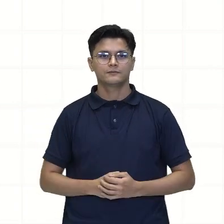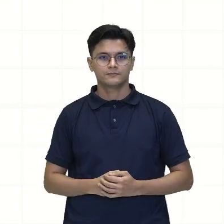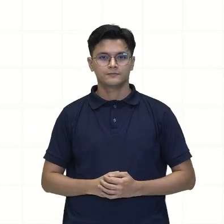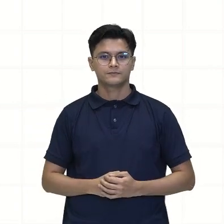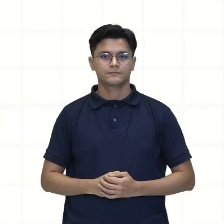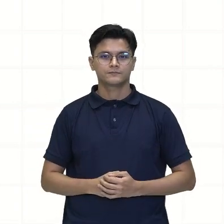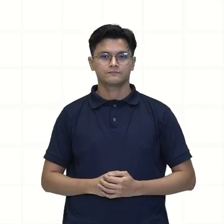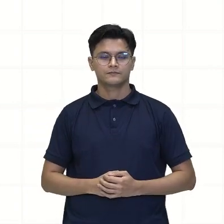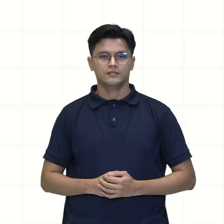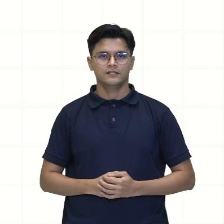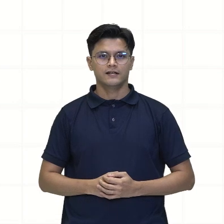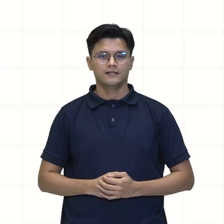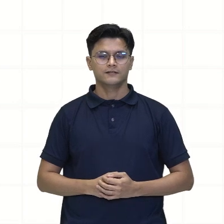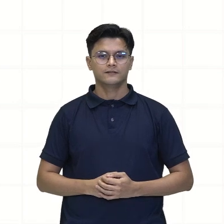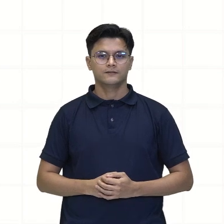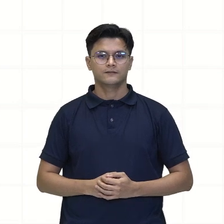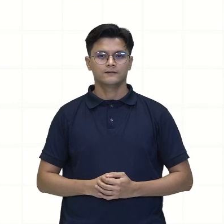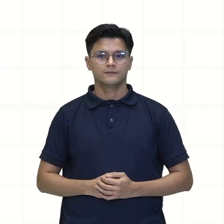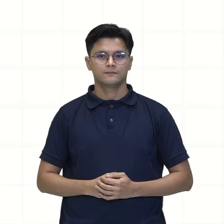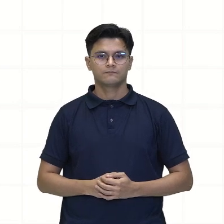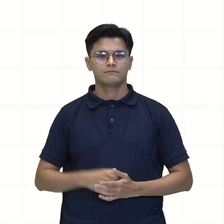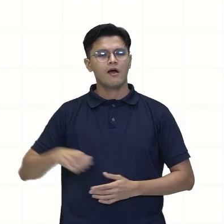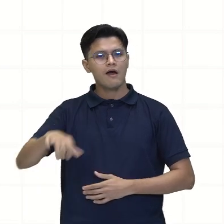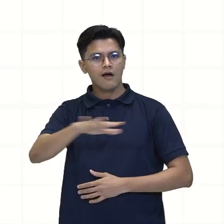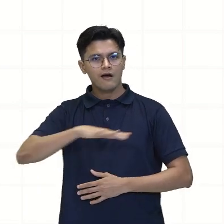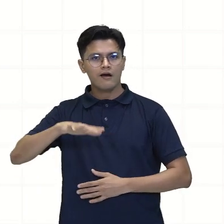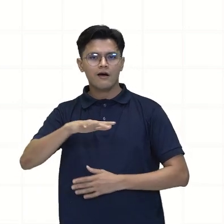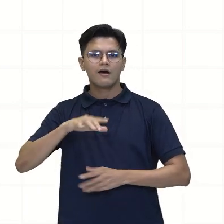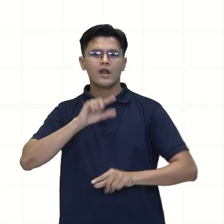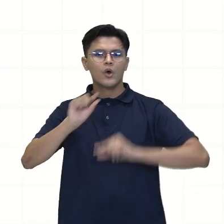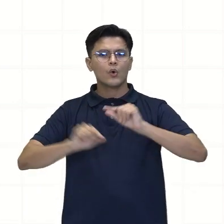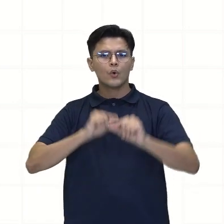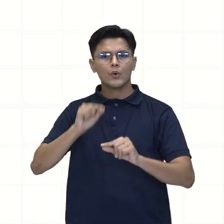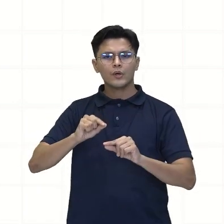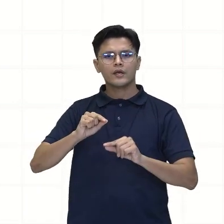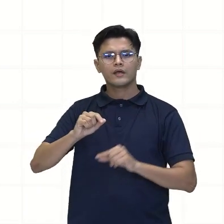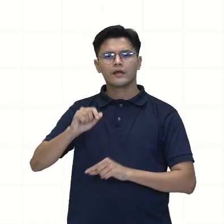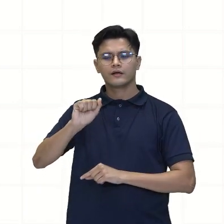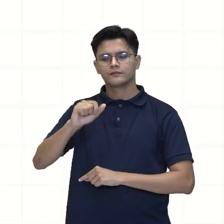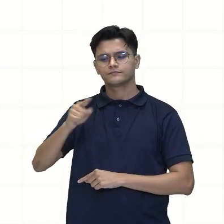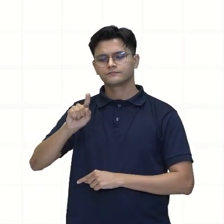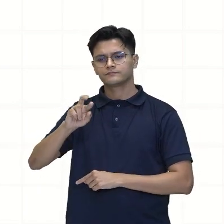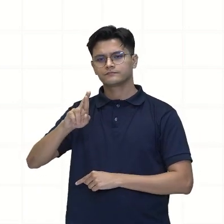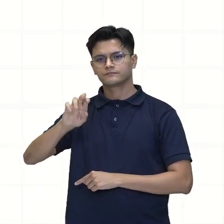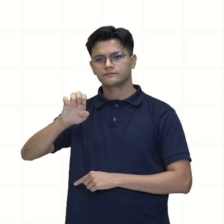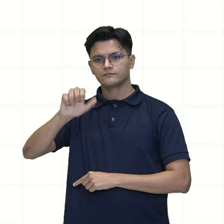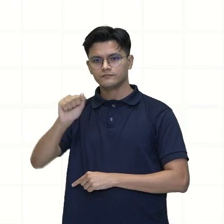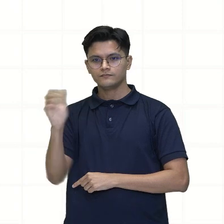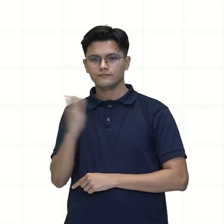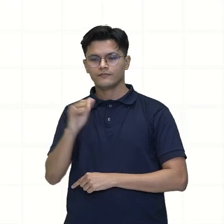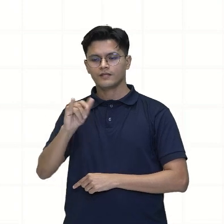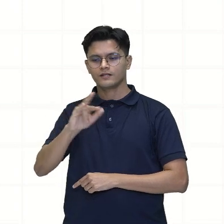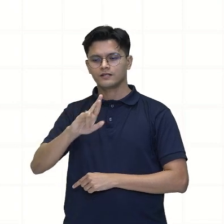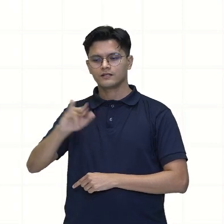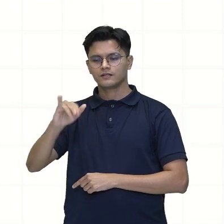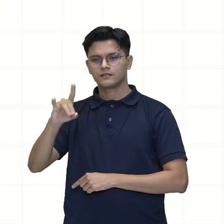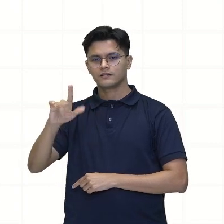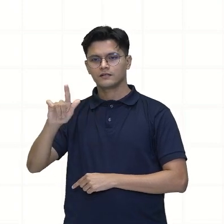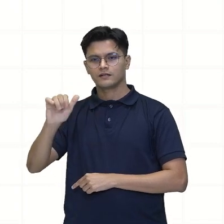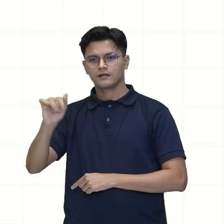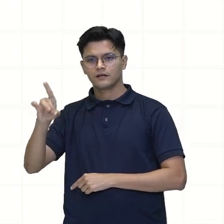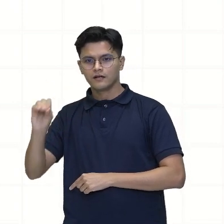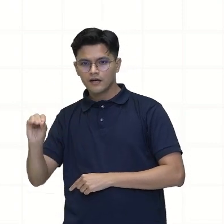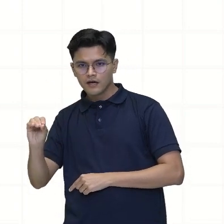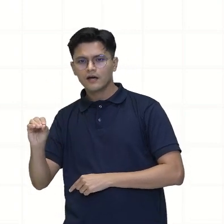mapa, né, que traz a área irrigada de ele é um mapa também de 2017. Então, a